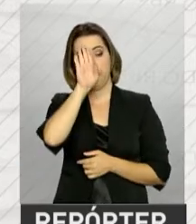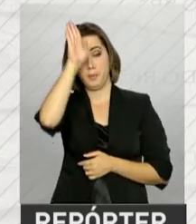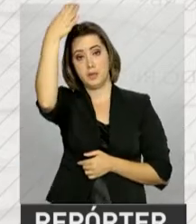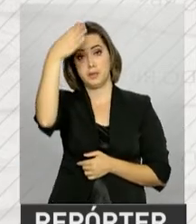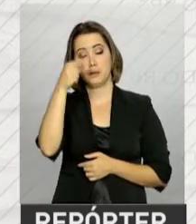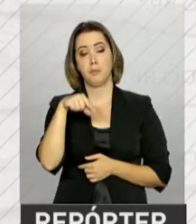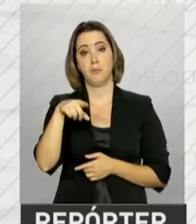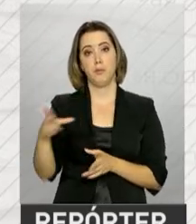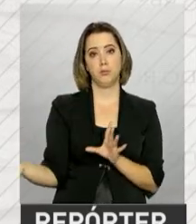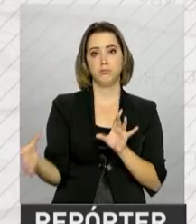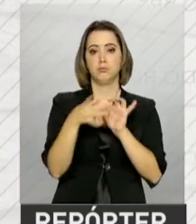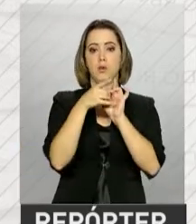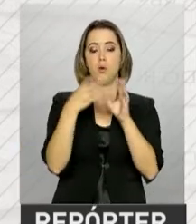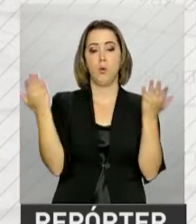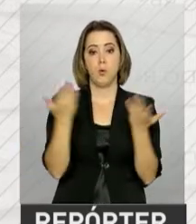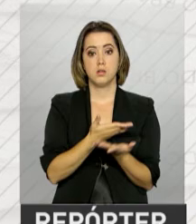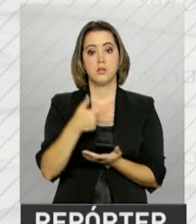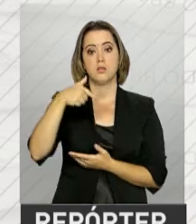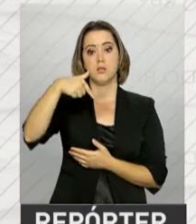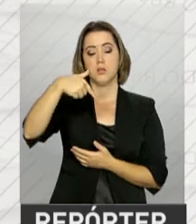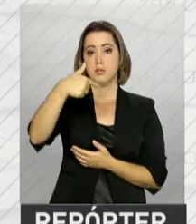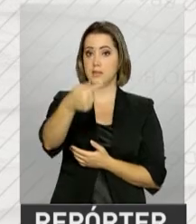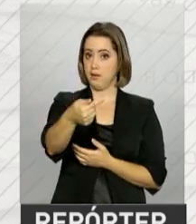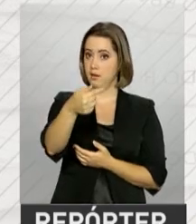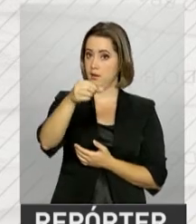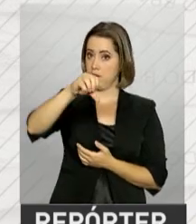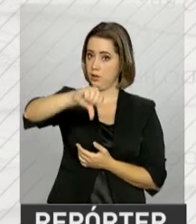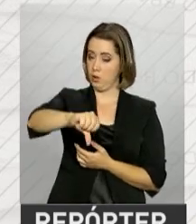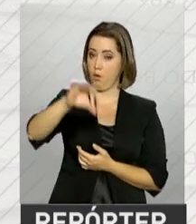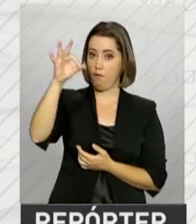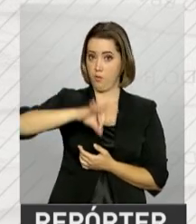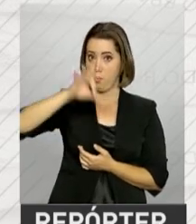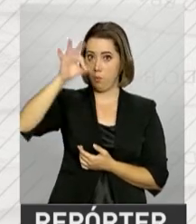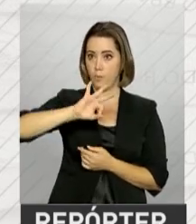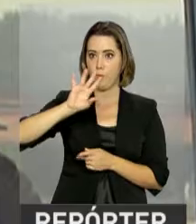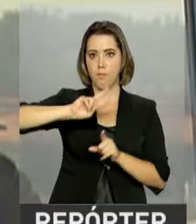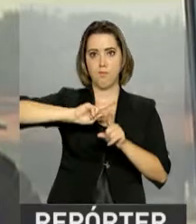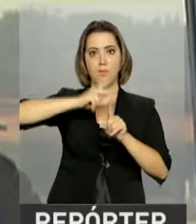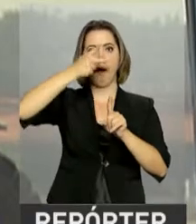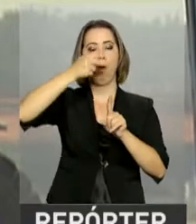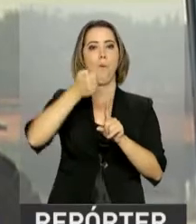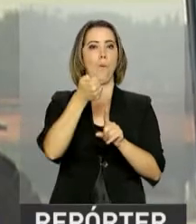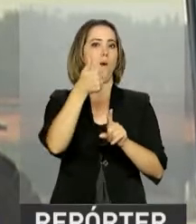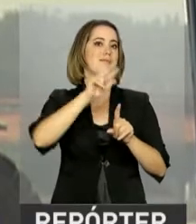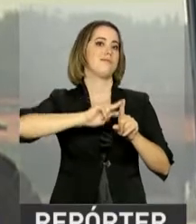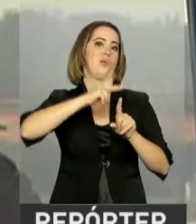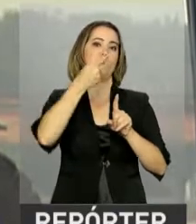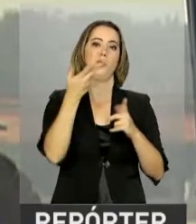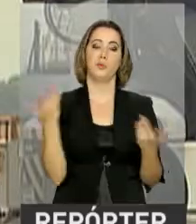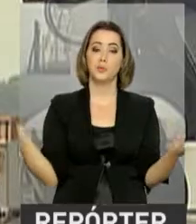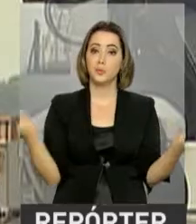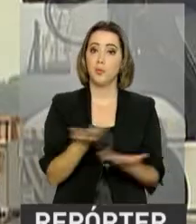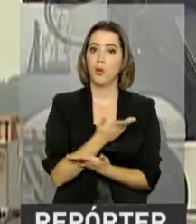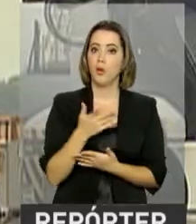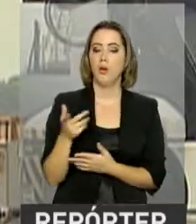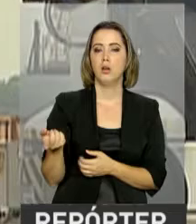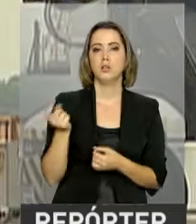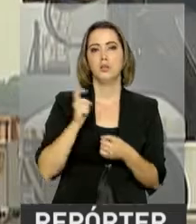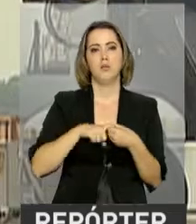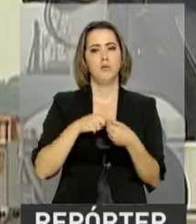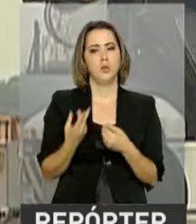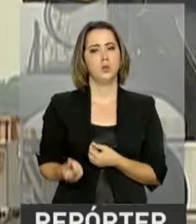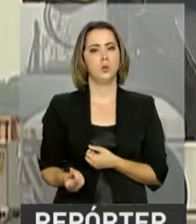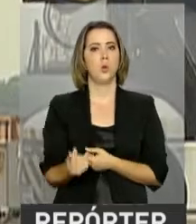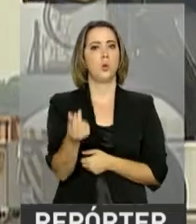comprou 79% a mais do que no mesmo período de 2016. A recuperação de preços ajuda a